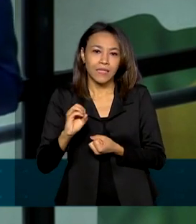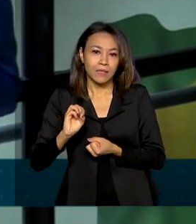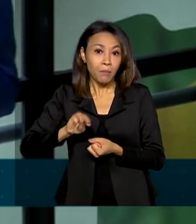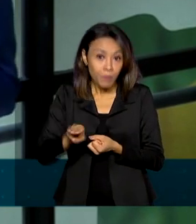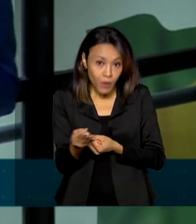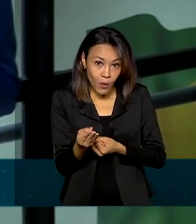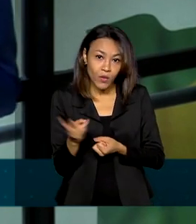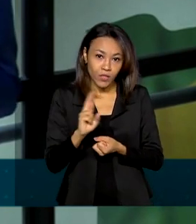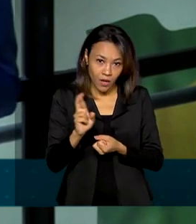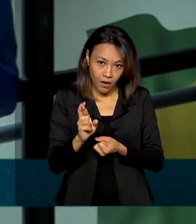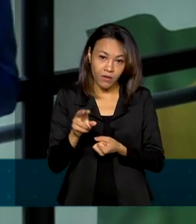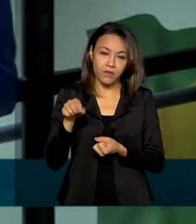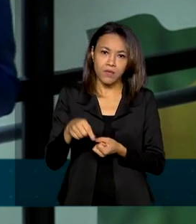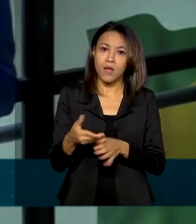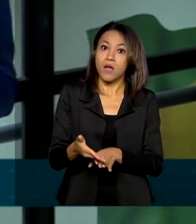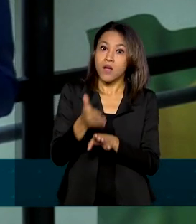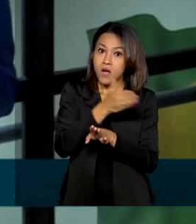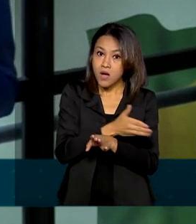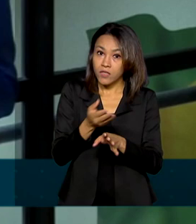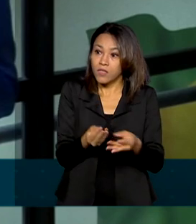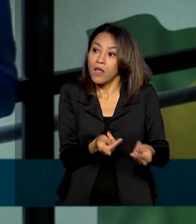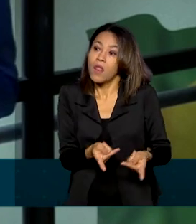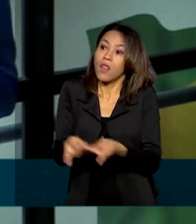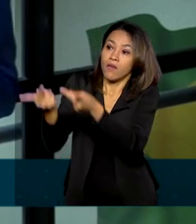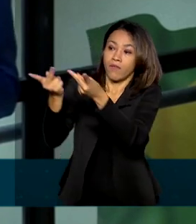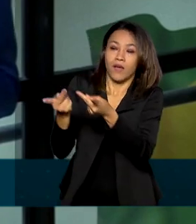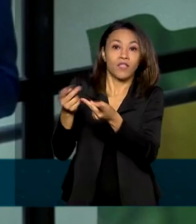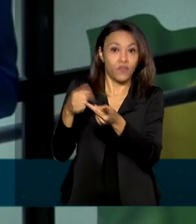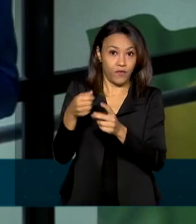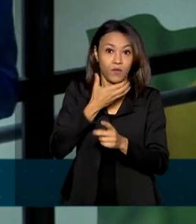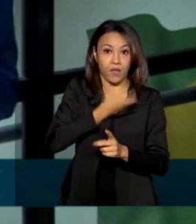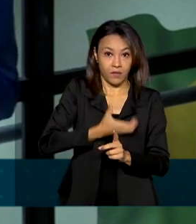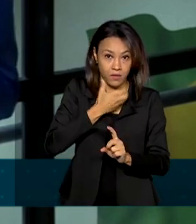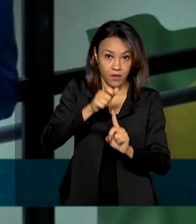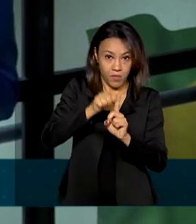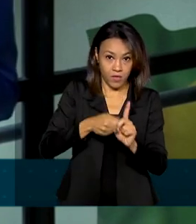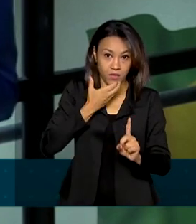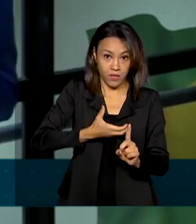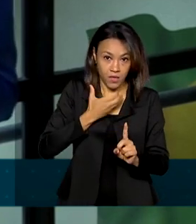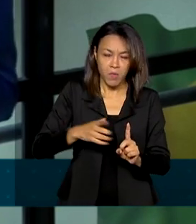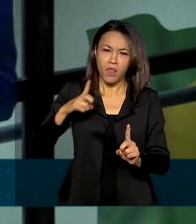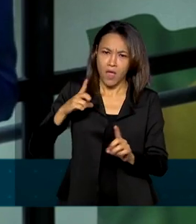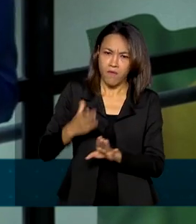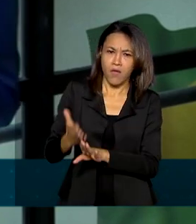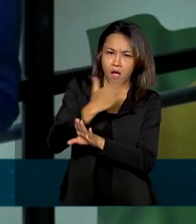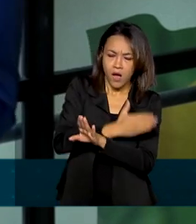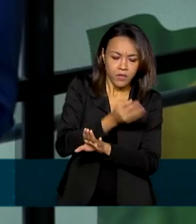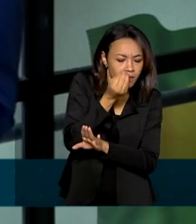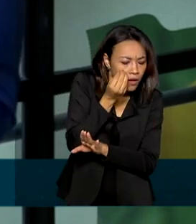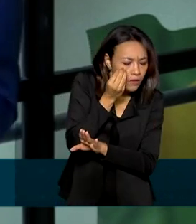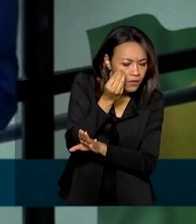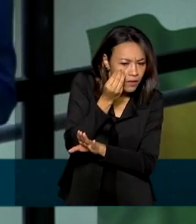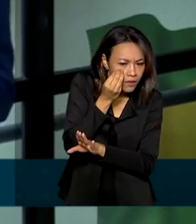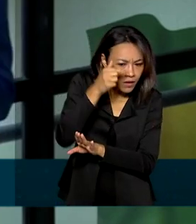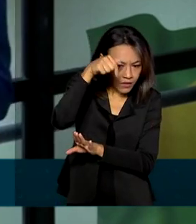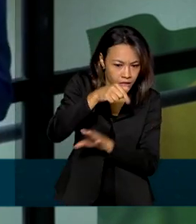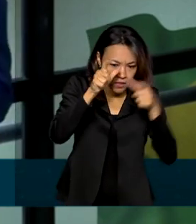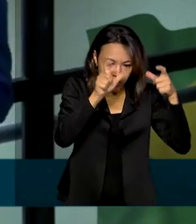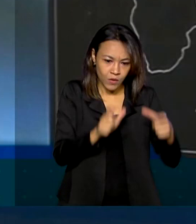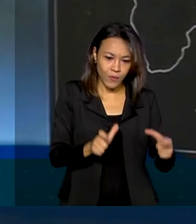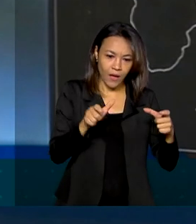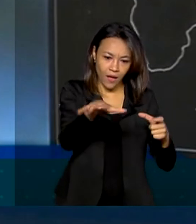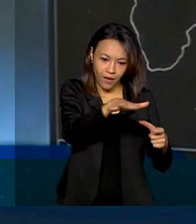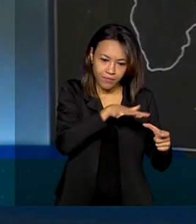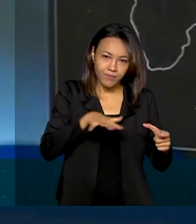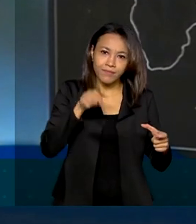reais. Antes de ser enviado à Índia, em dezembro, o satélite passou por uma série de testes neste laboratório aqui do